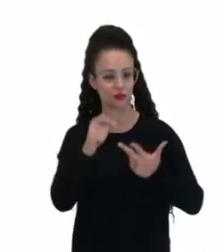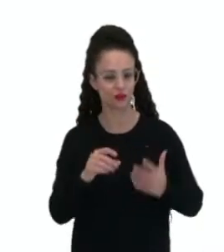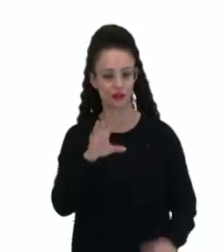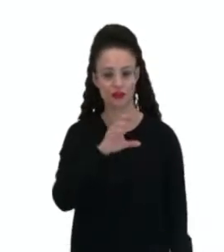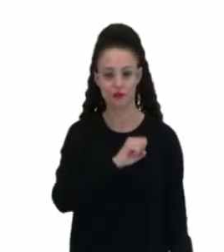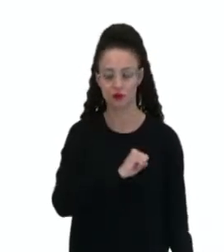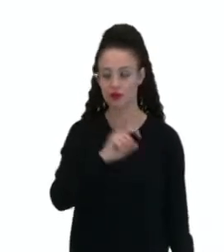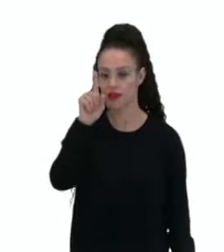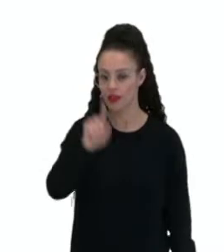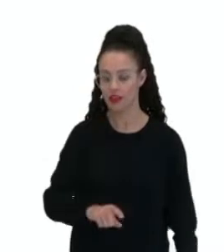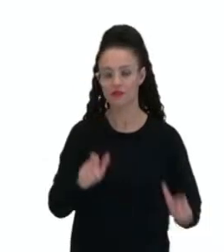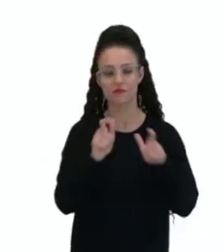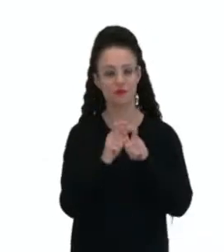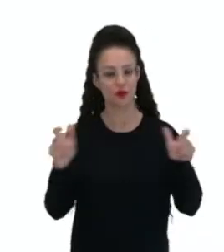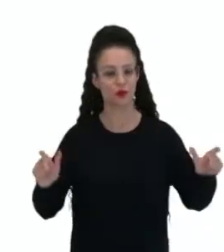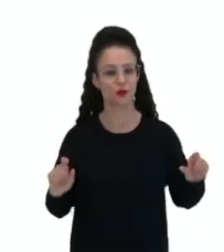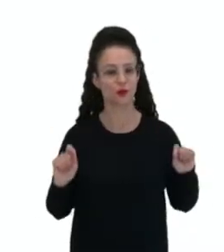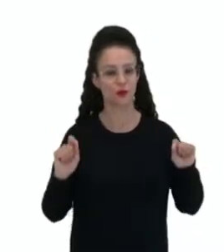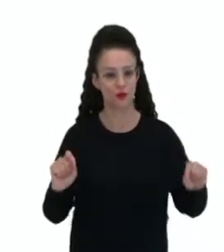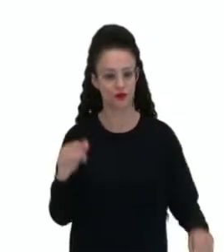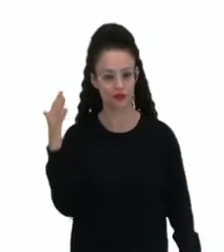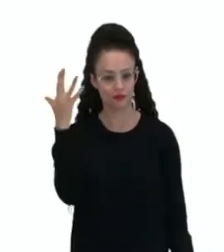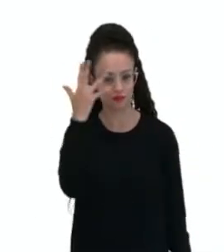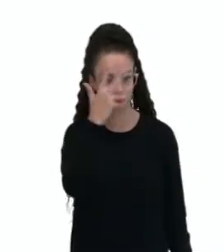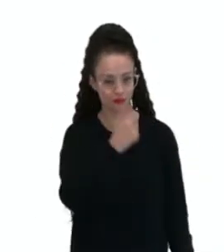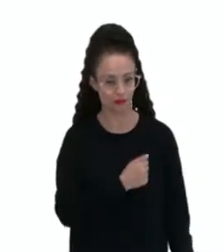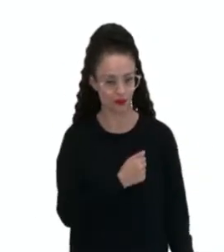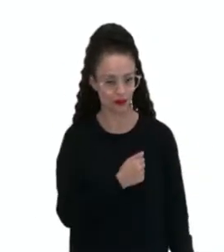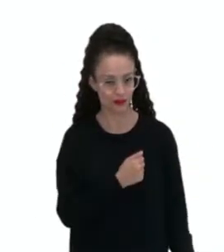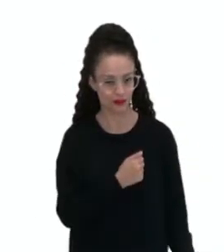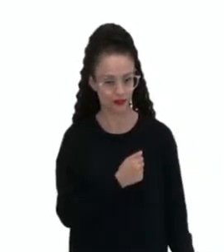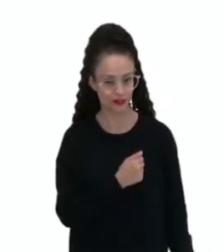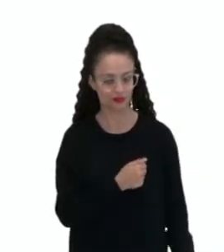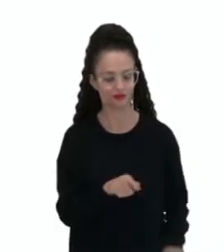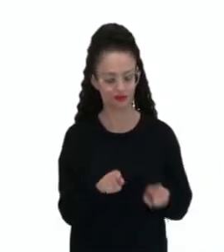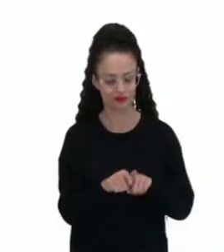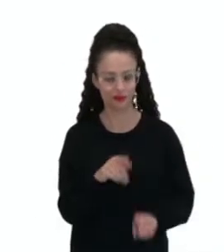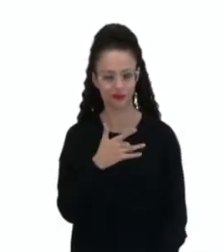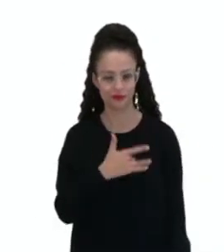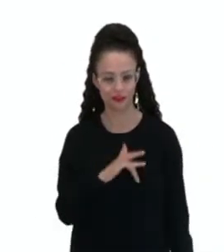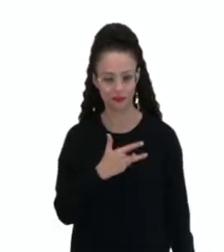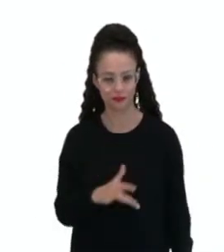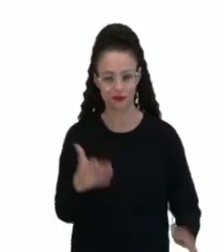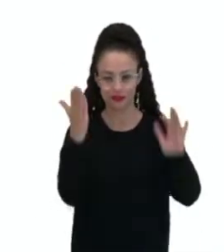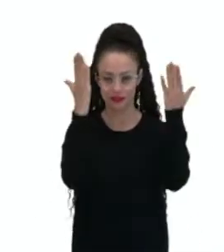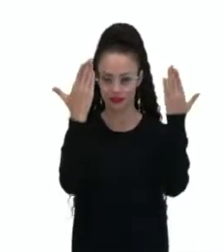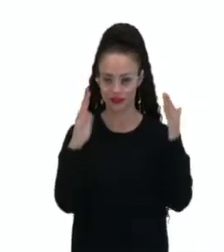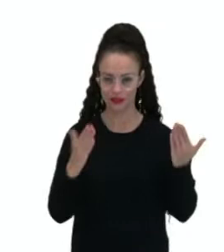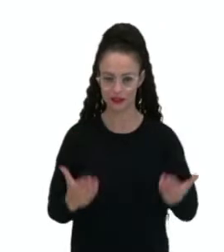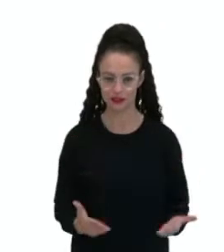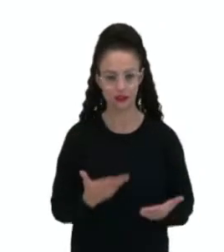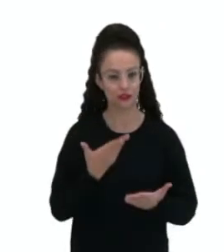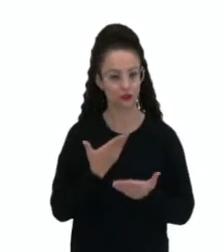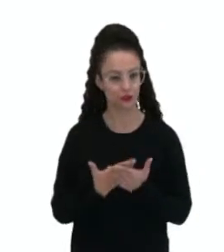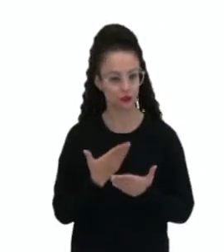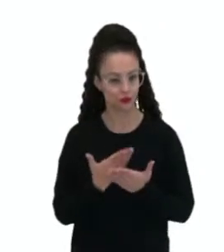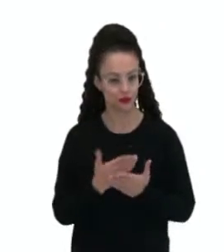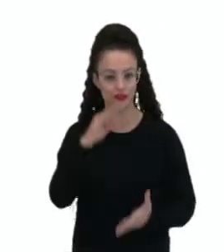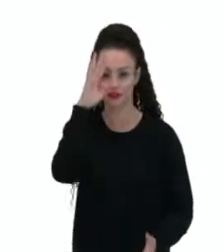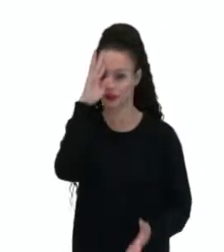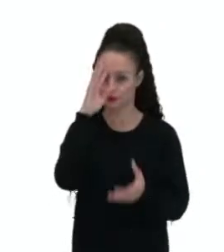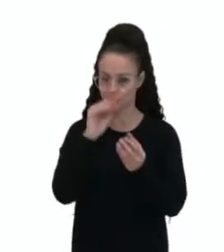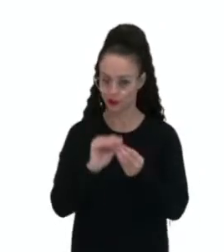na sua grande maioria, belos e valem a pena ser analisados, estudados e